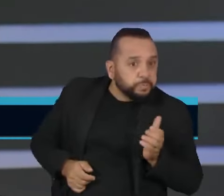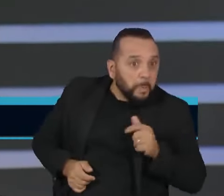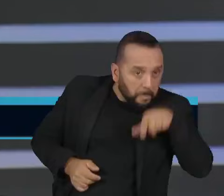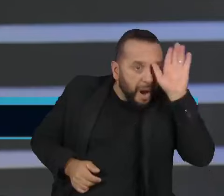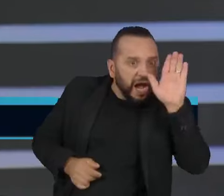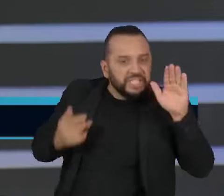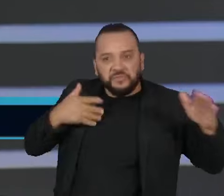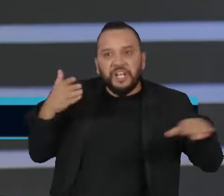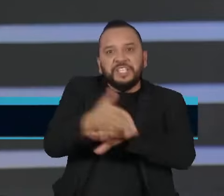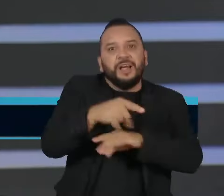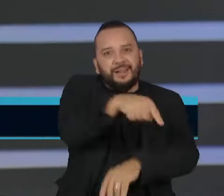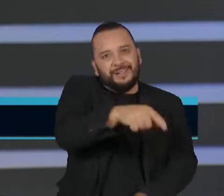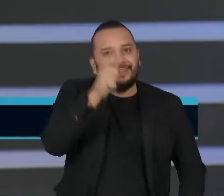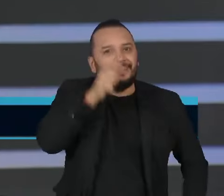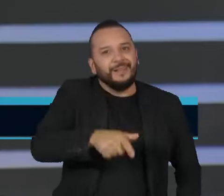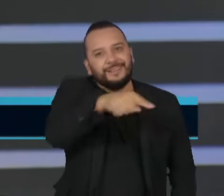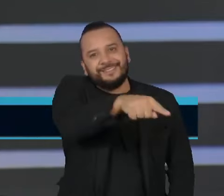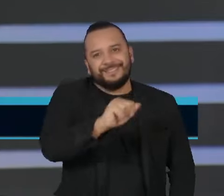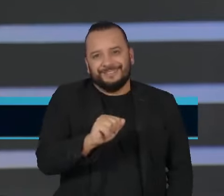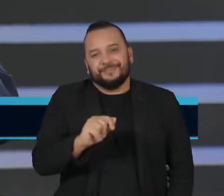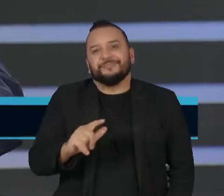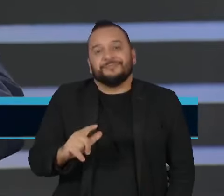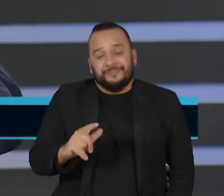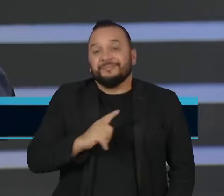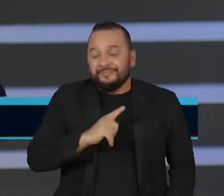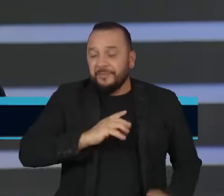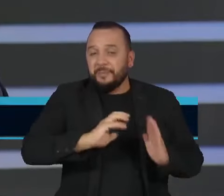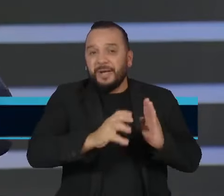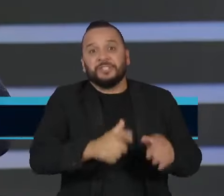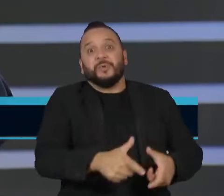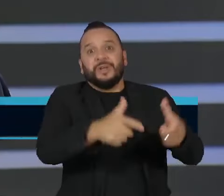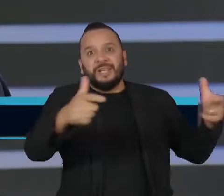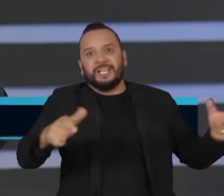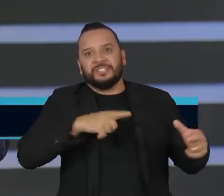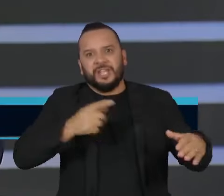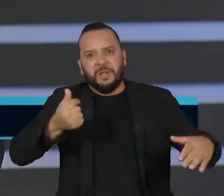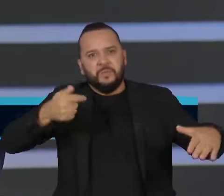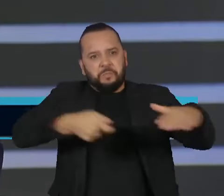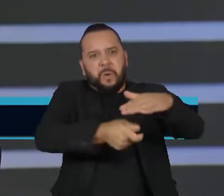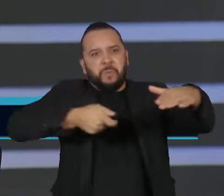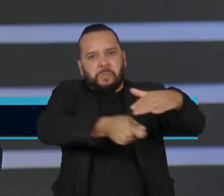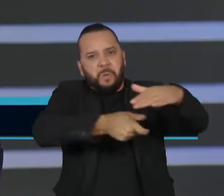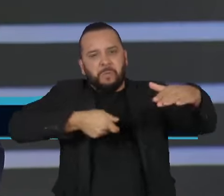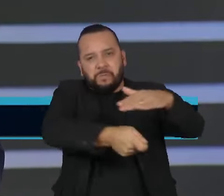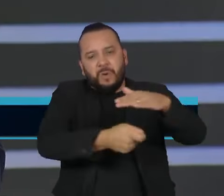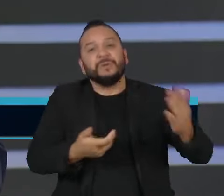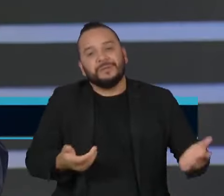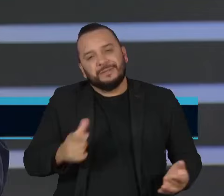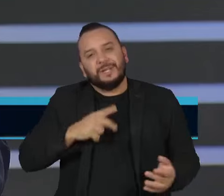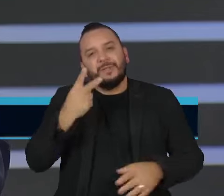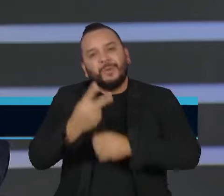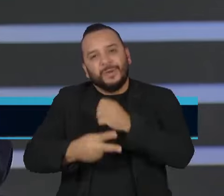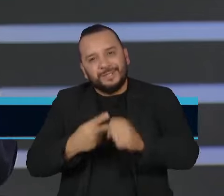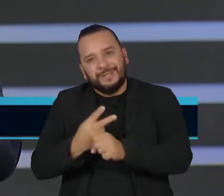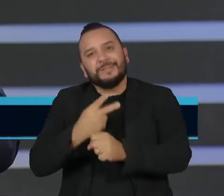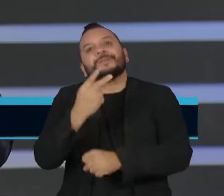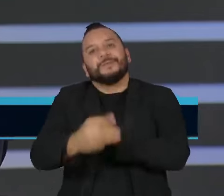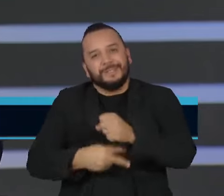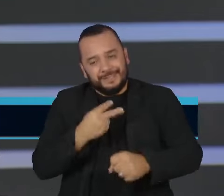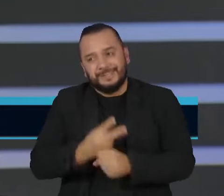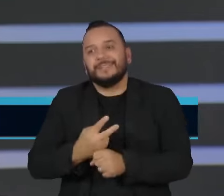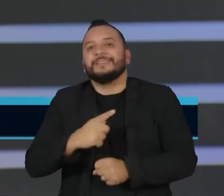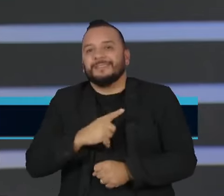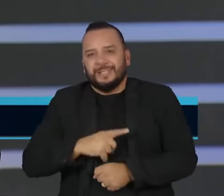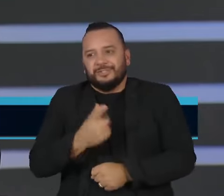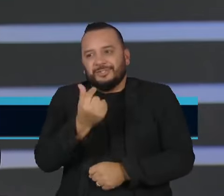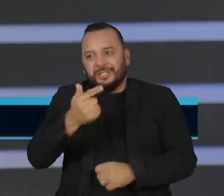nos recursos do partido e quem é maior ah recebe mais e o fundo eleitoral a cada 2 anos né E que são valores